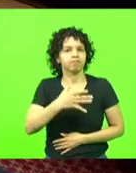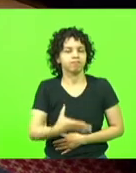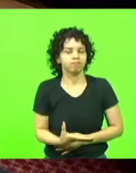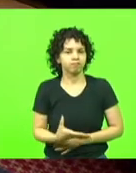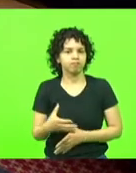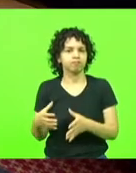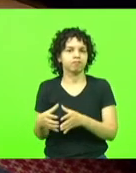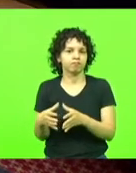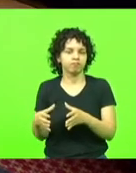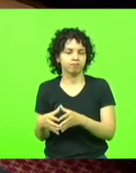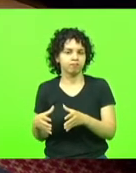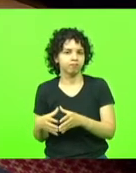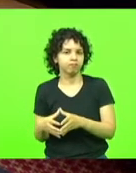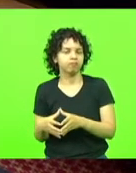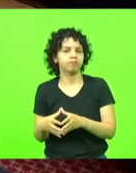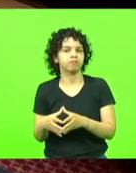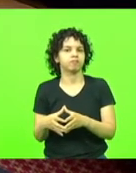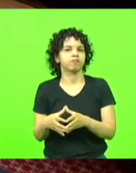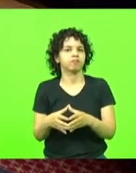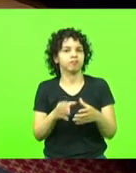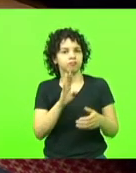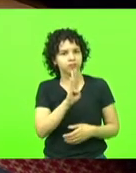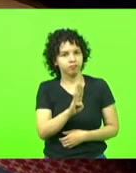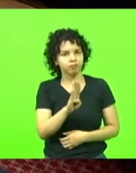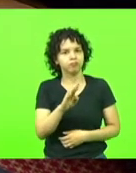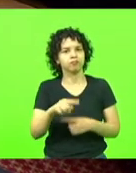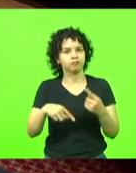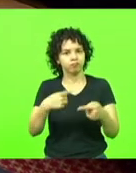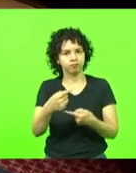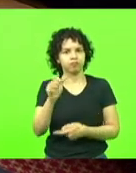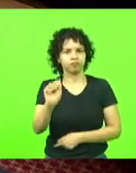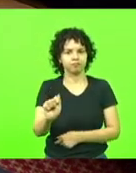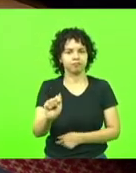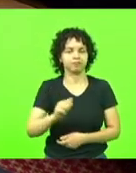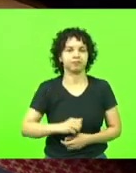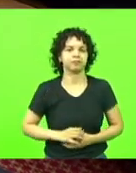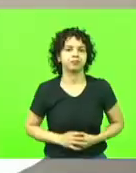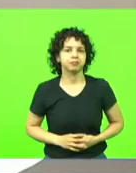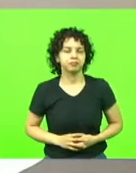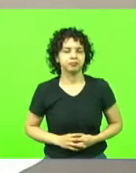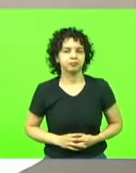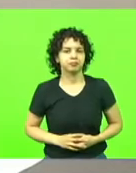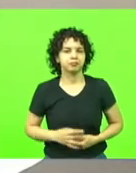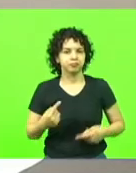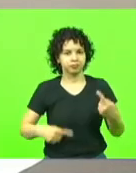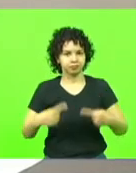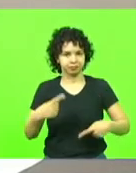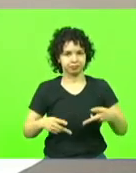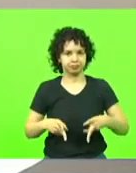B e depois na Série A. Obrigado. Continue a discussão.